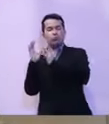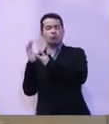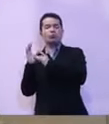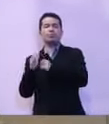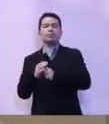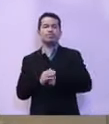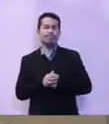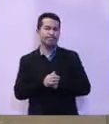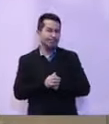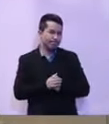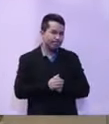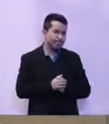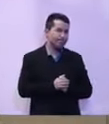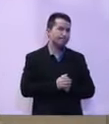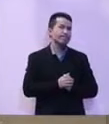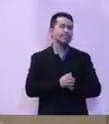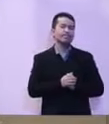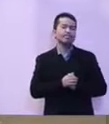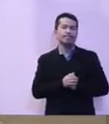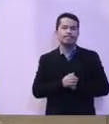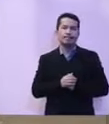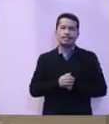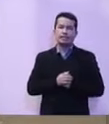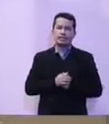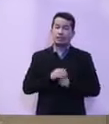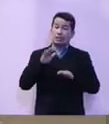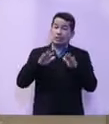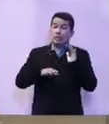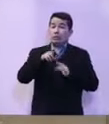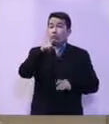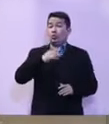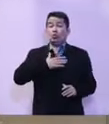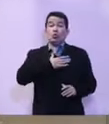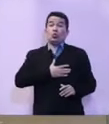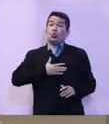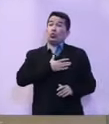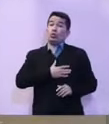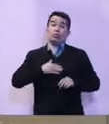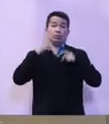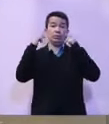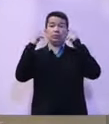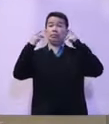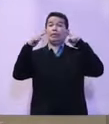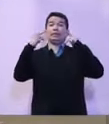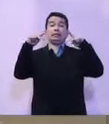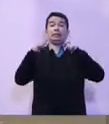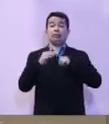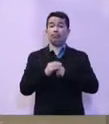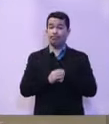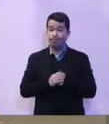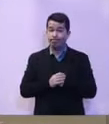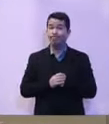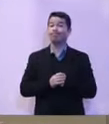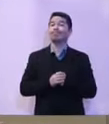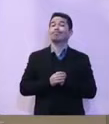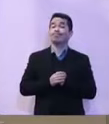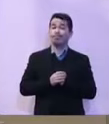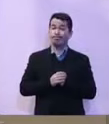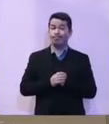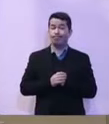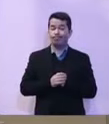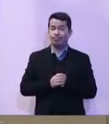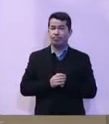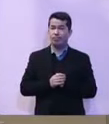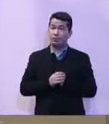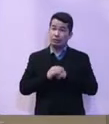Pastor, essa não é uma mensagem gostosa de ouvir. De fato, essa não é uma